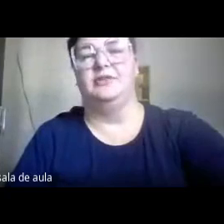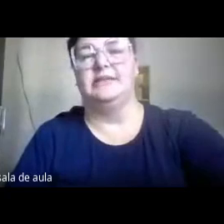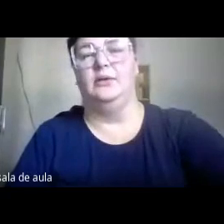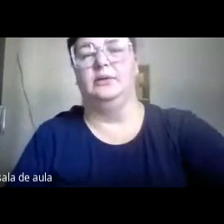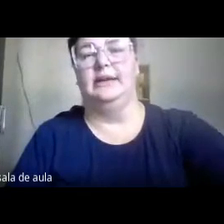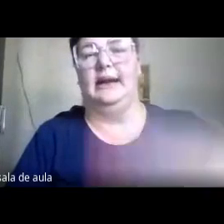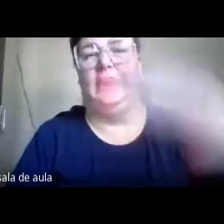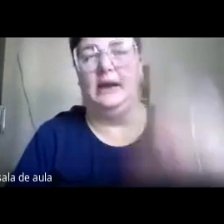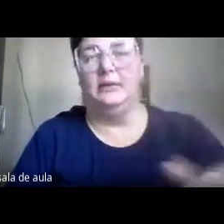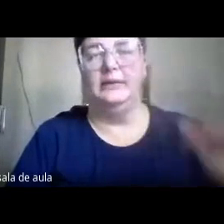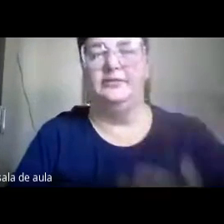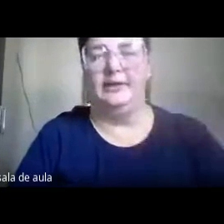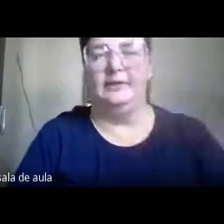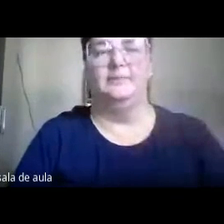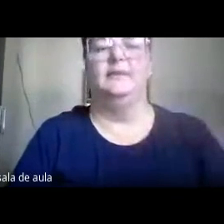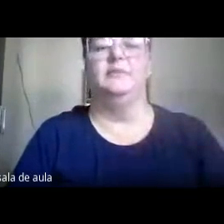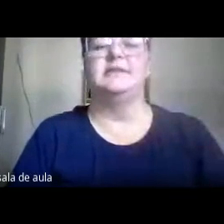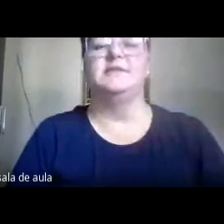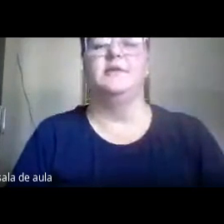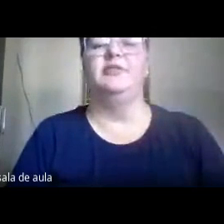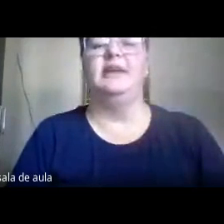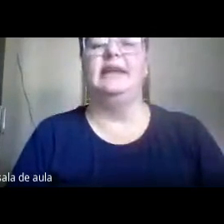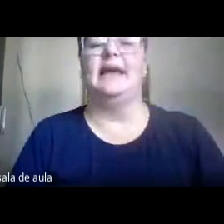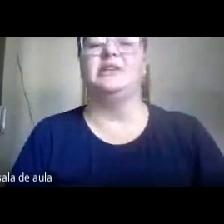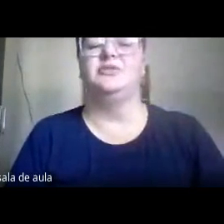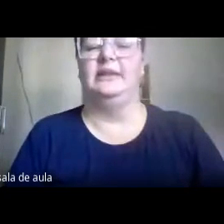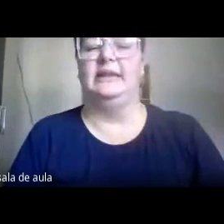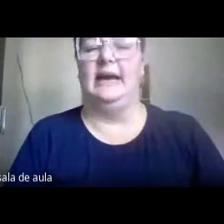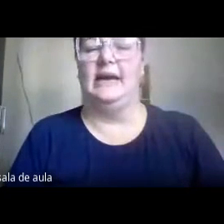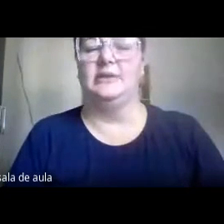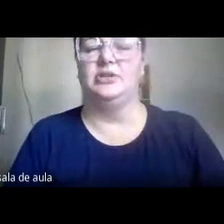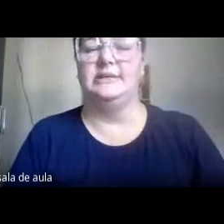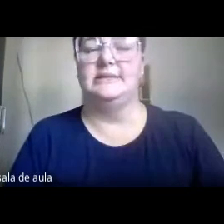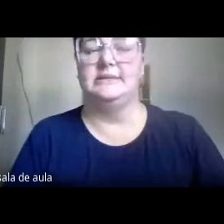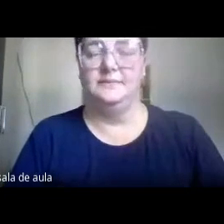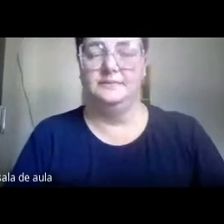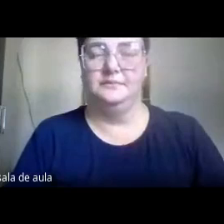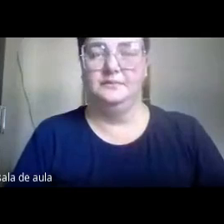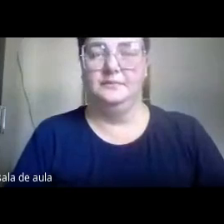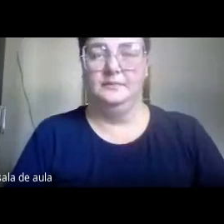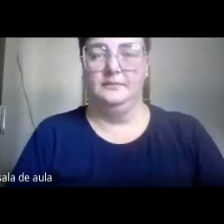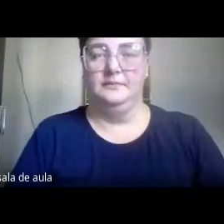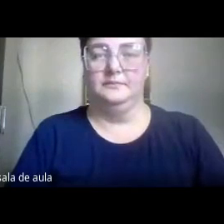a gente fez na outra aula, enfim. Vocês vão vir em atividades...